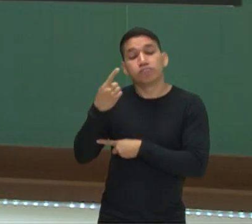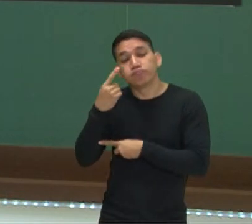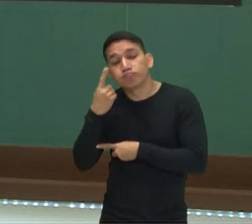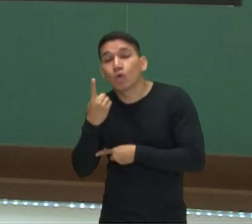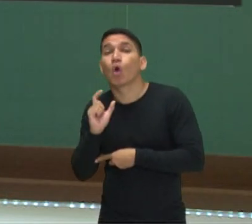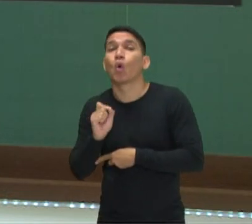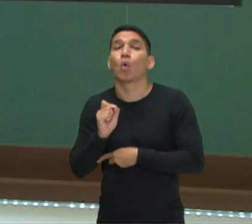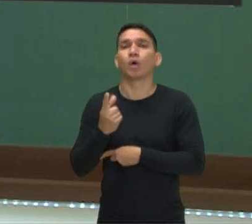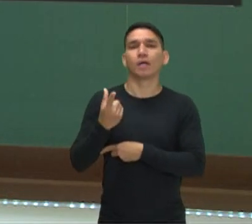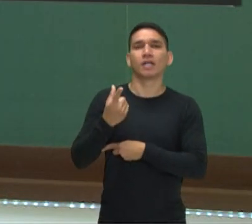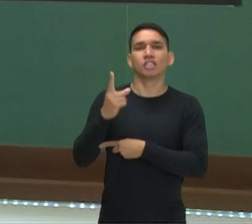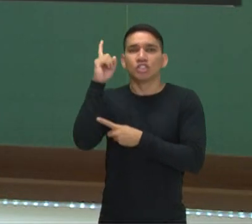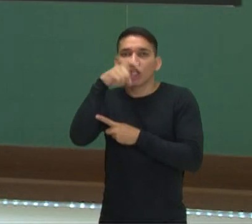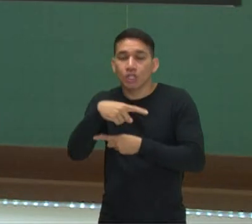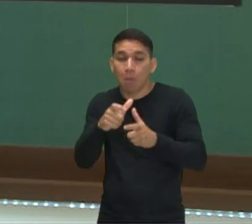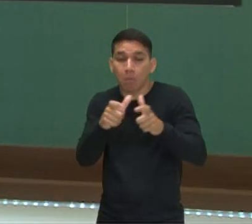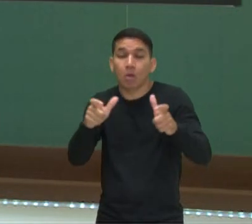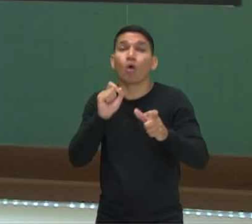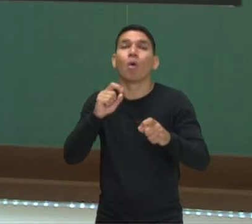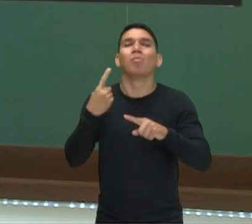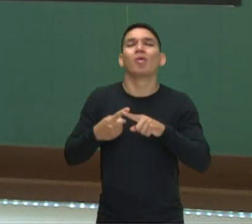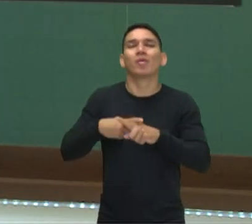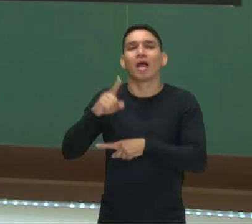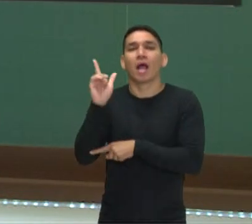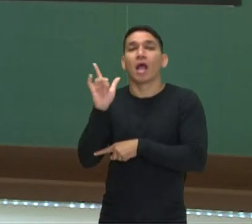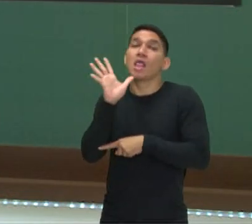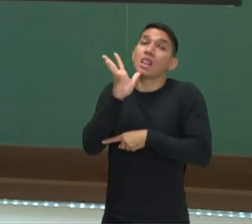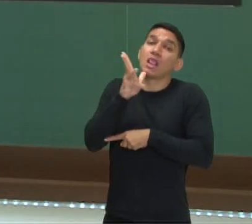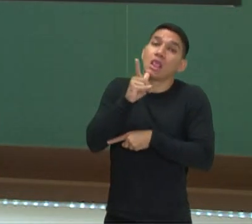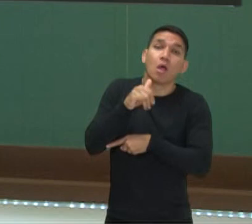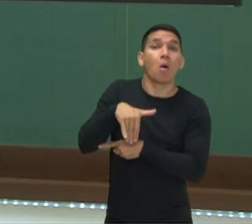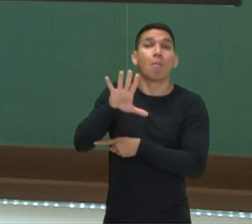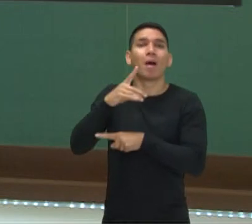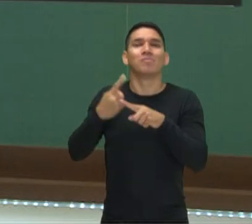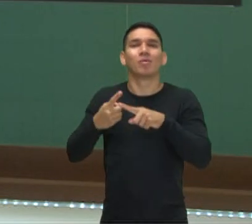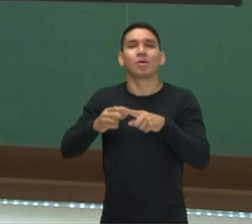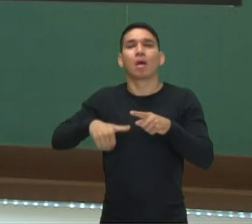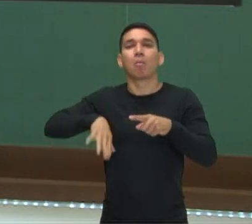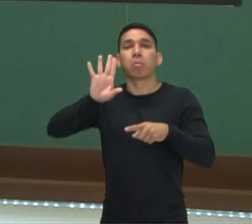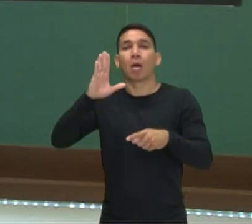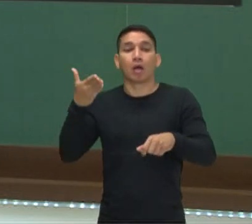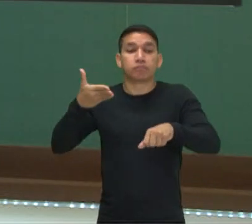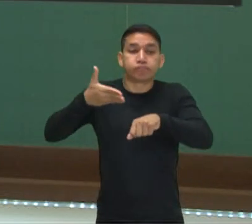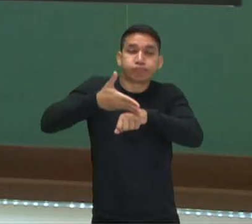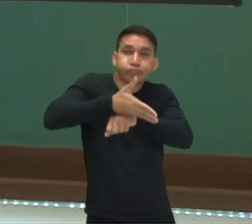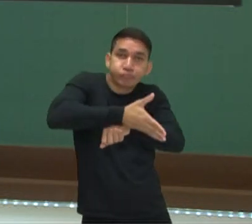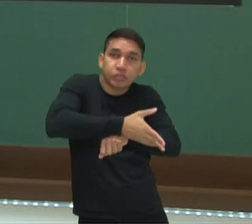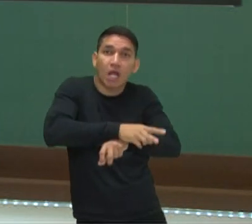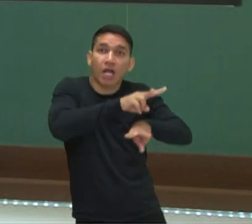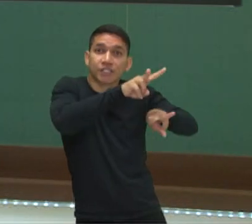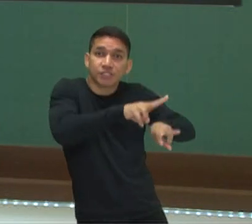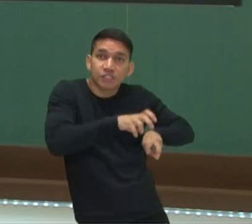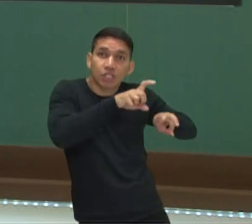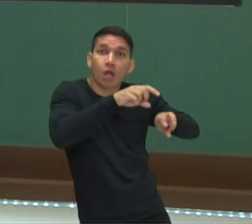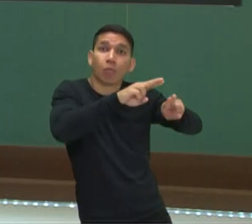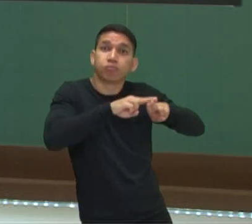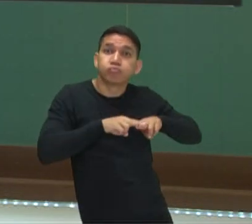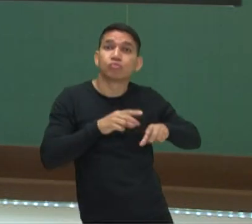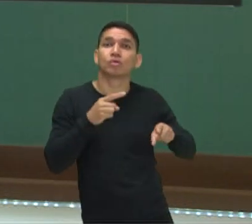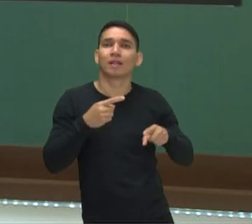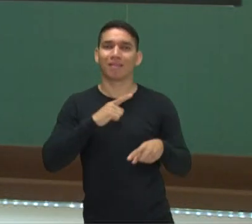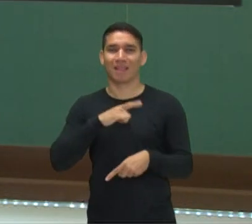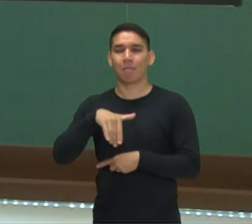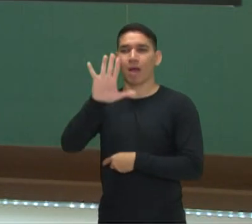norte, justamente que ela demorou mais, por estar mais para o interior e por ter a presença da floresta, ela demorou mais a